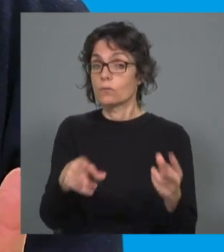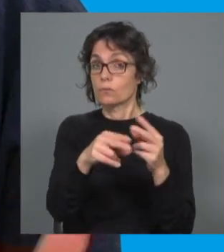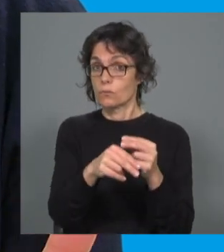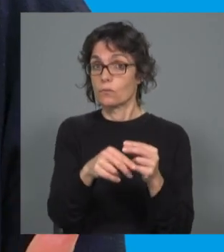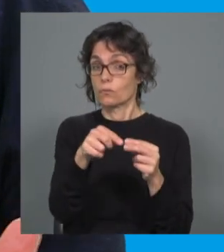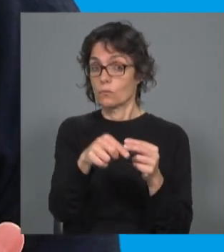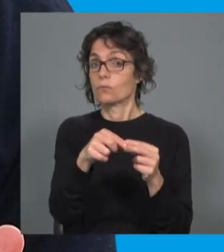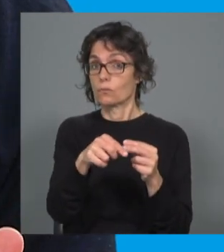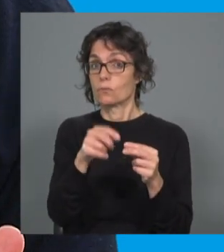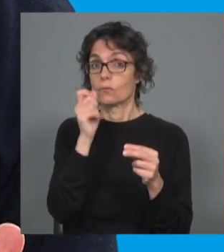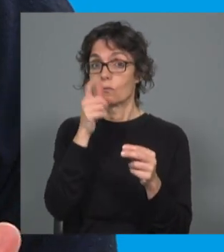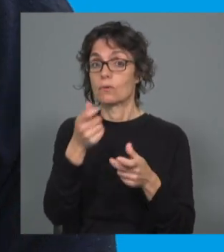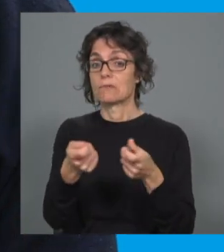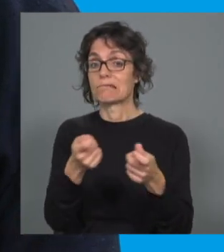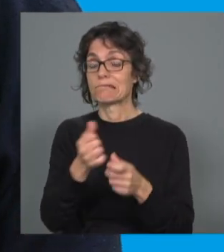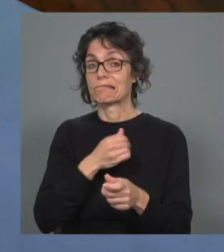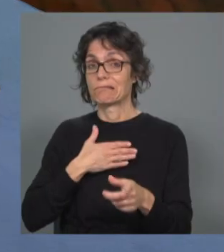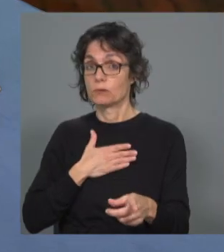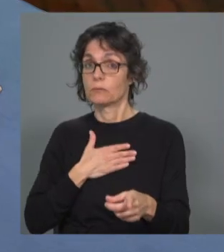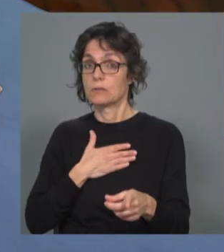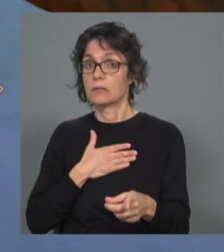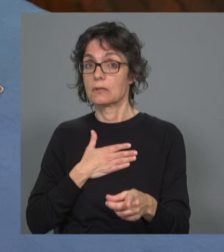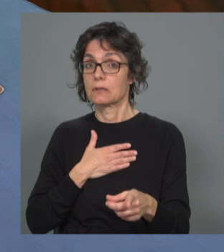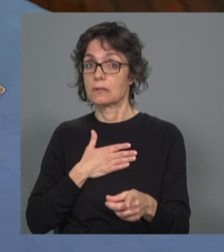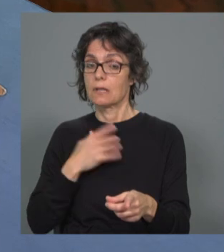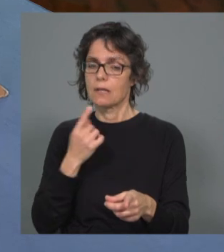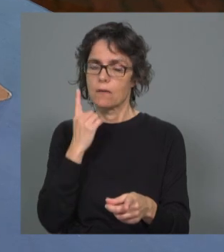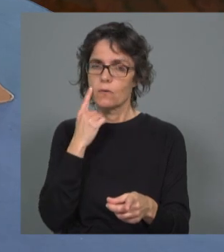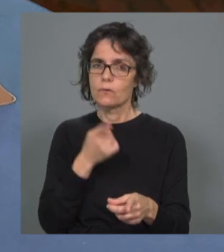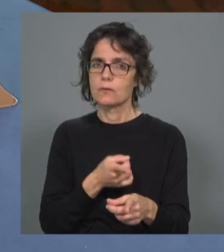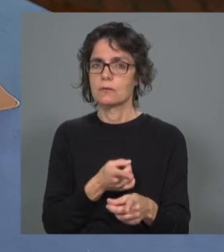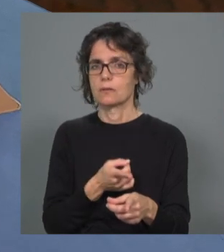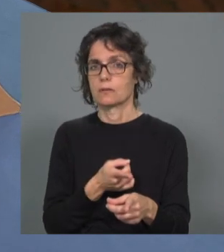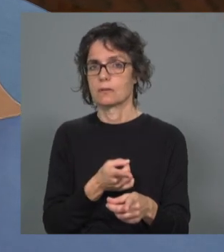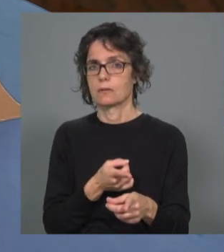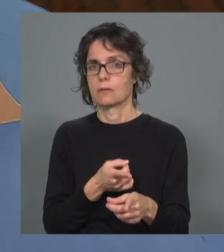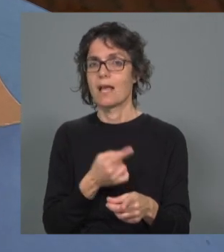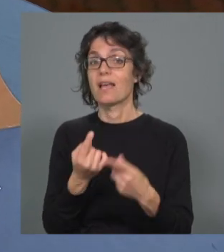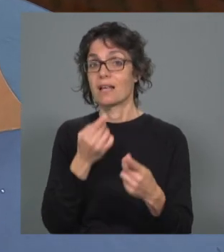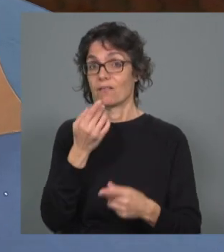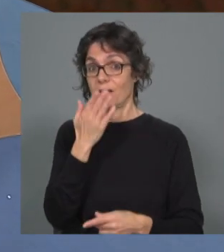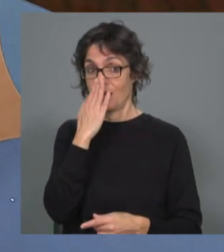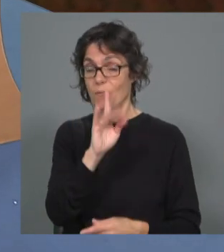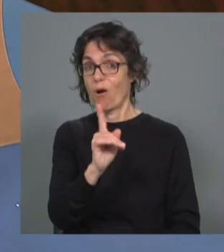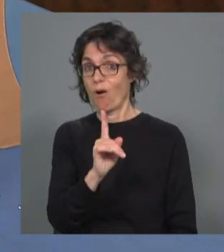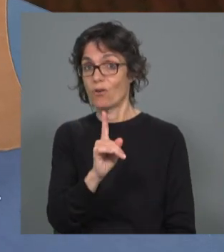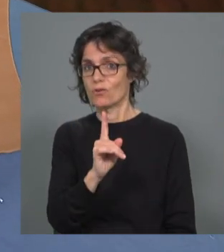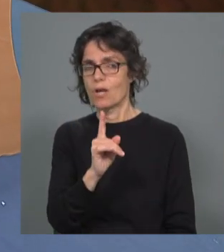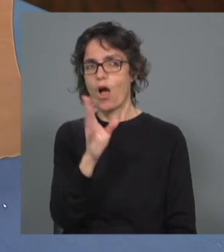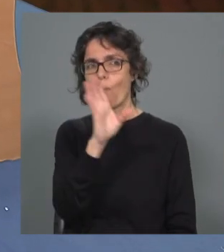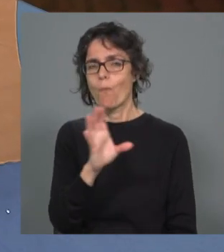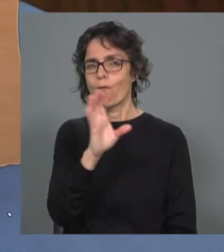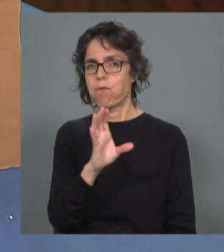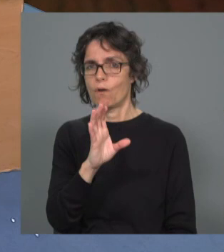para quem gera as empresas. E muitas vezes vem-se de comportamentos um pouco arcaicos, de falta